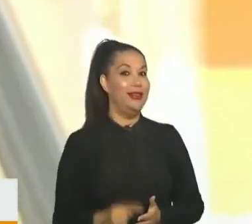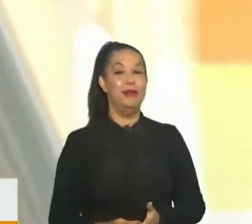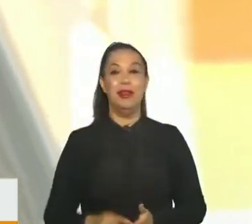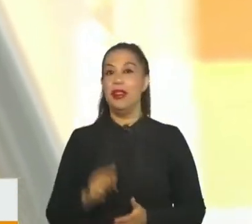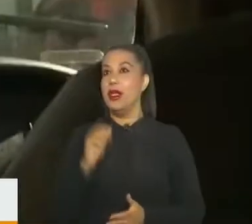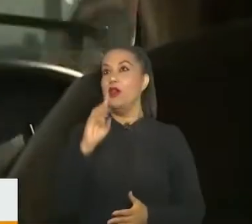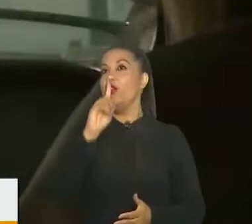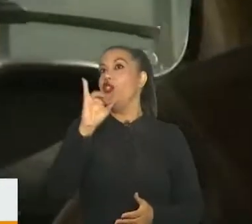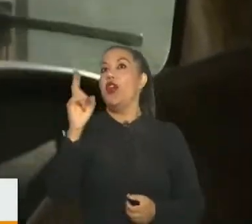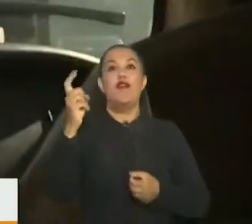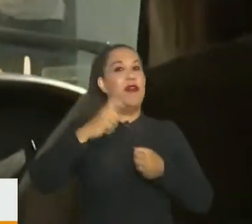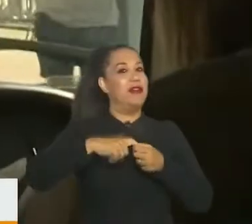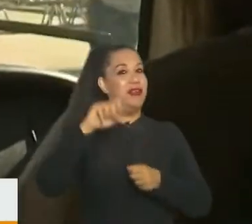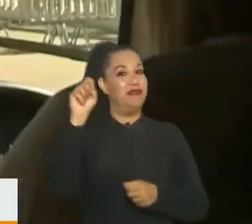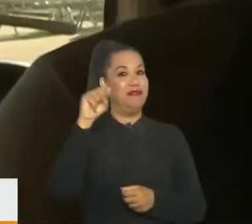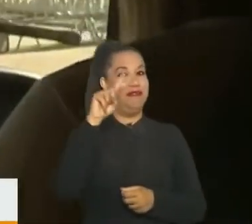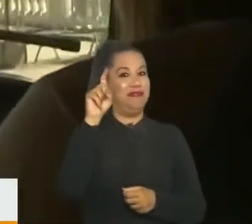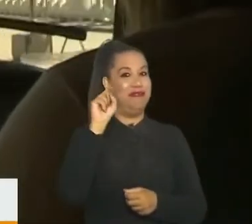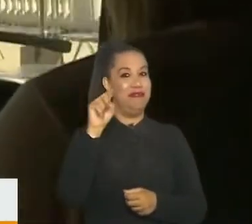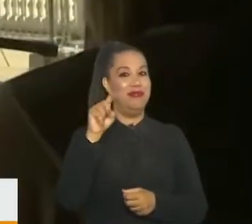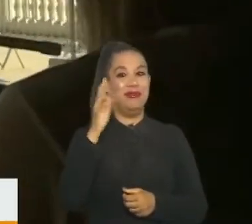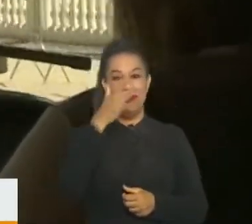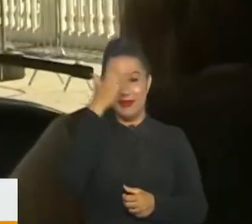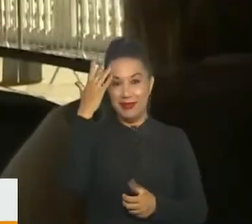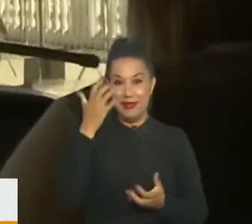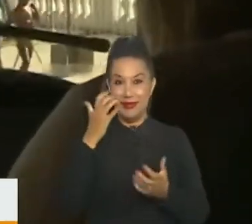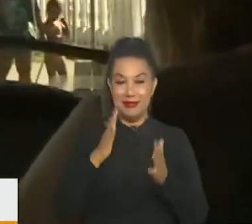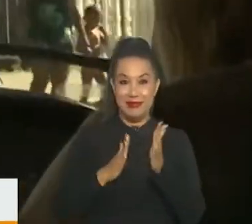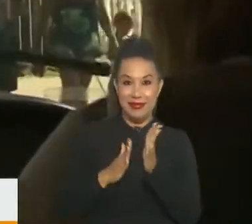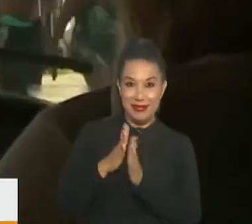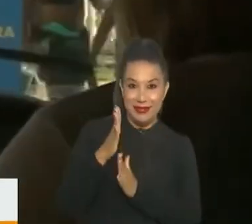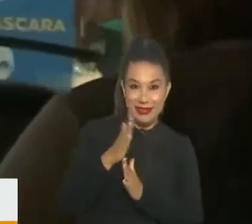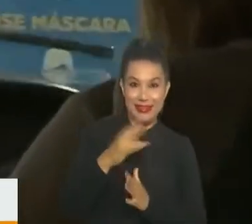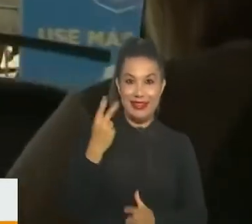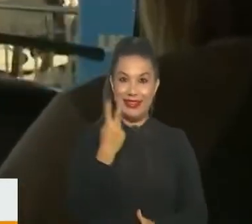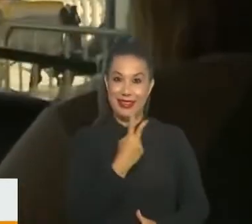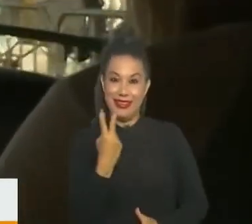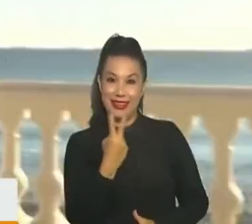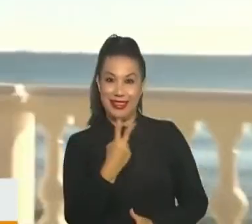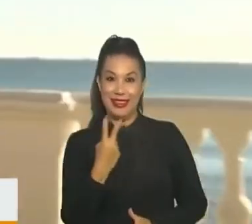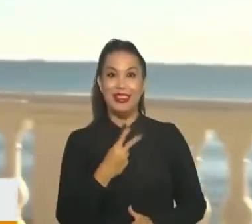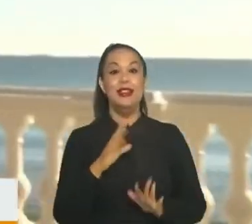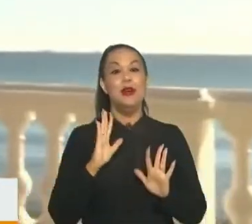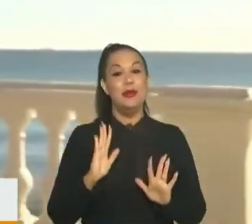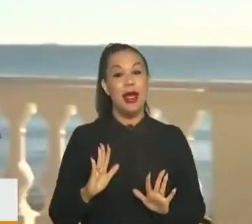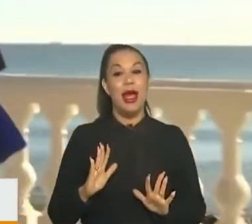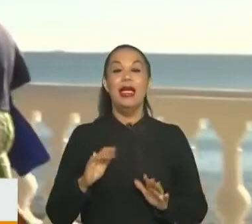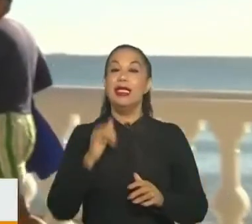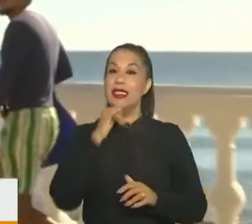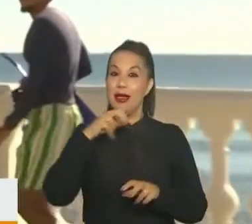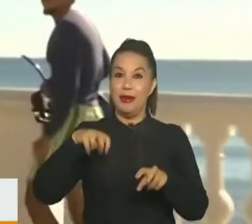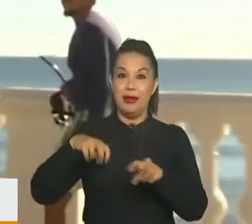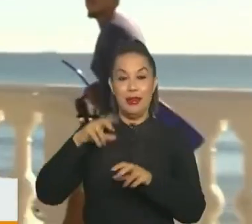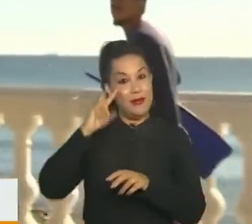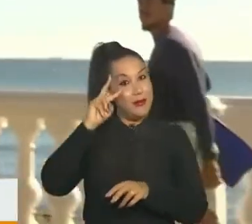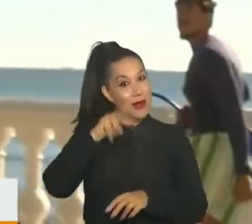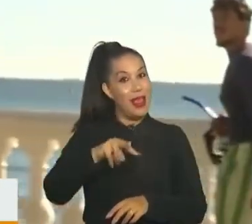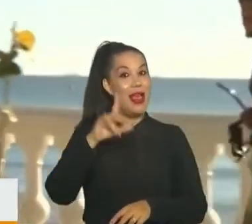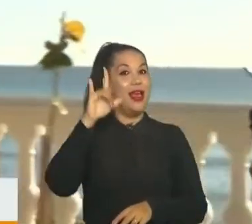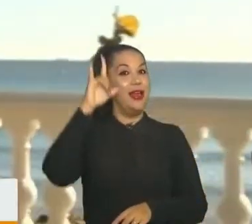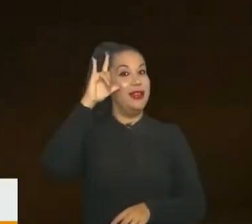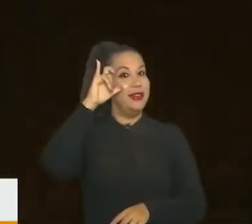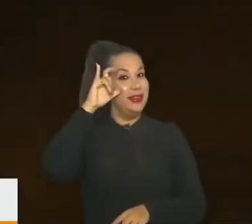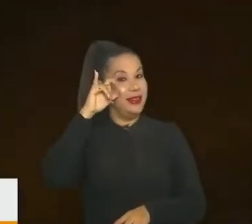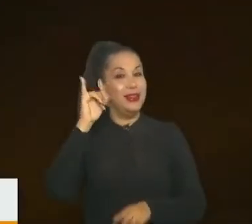data de retorno. E para quem quiser embarcar nessa viagem com Karina e Eduardo, basta segui-los no Instagram ou no